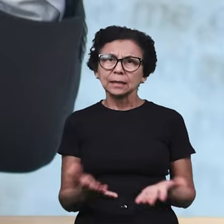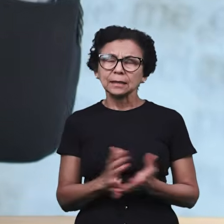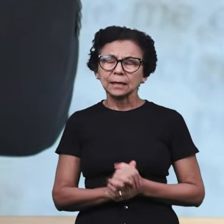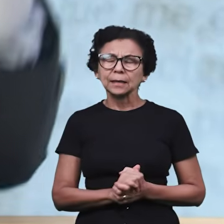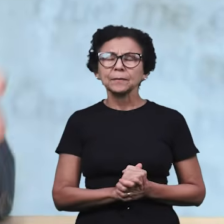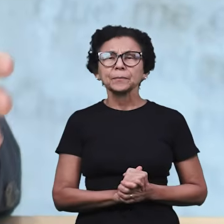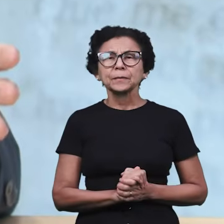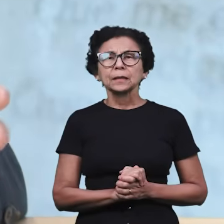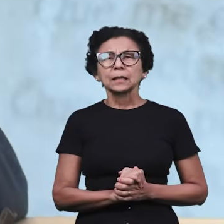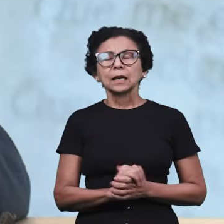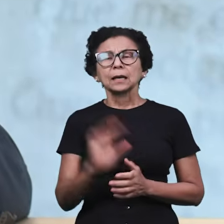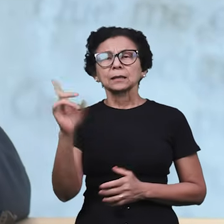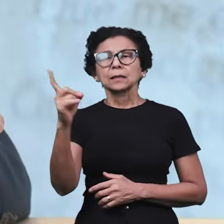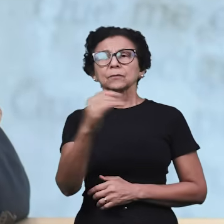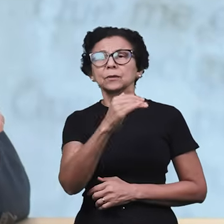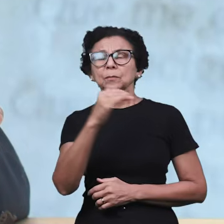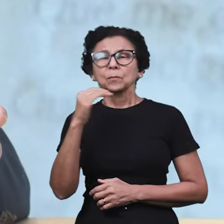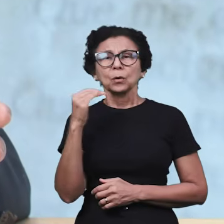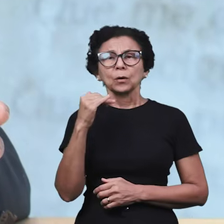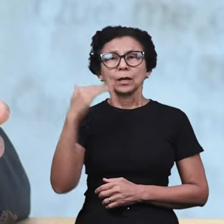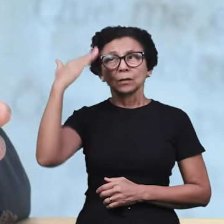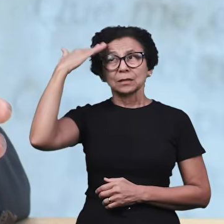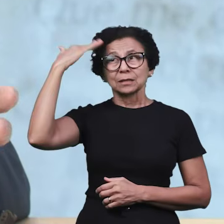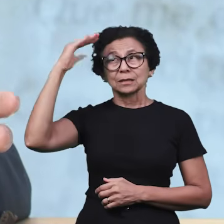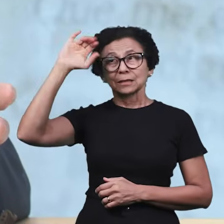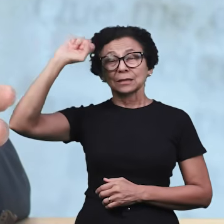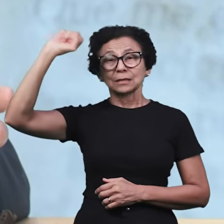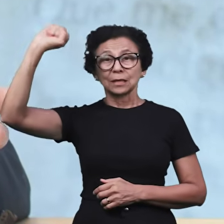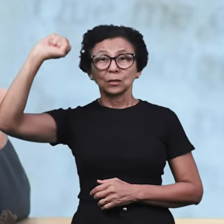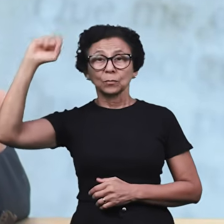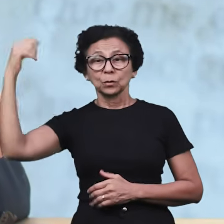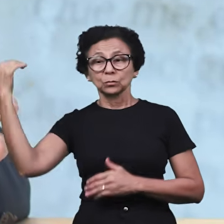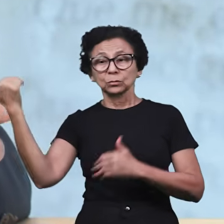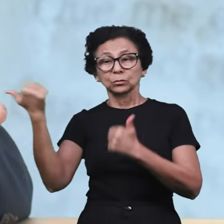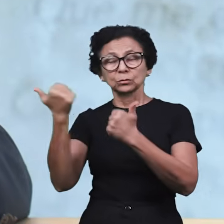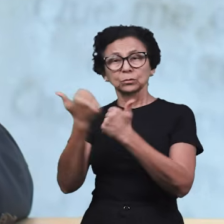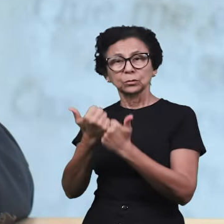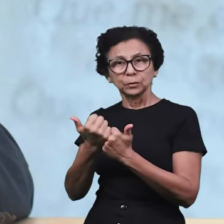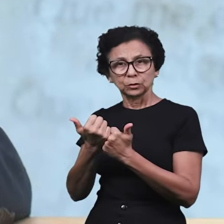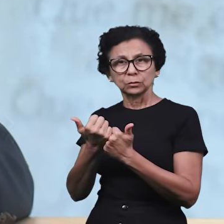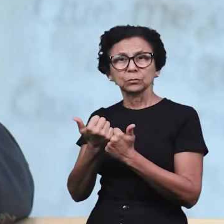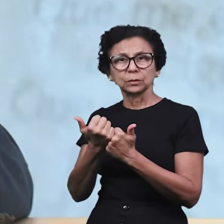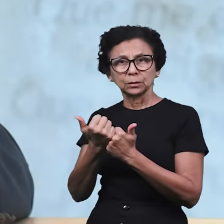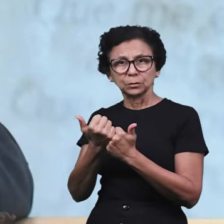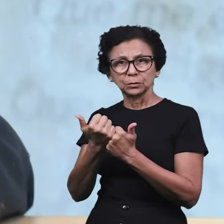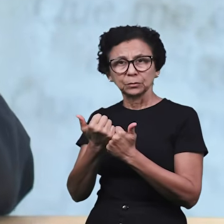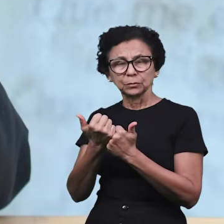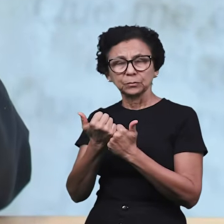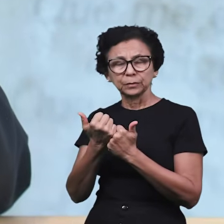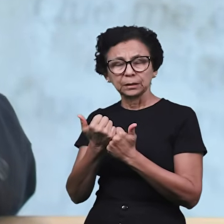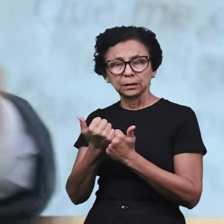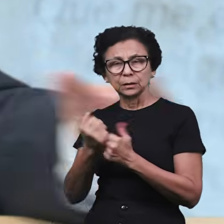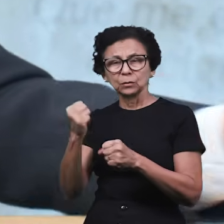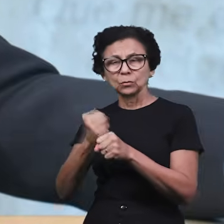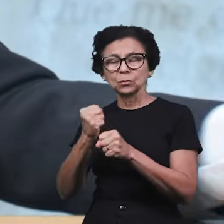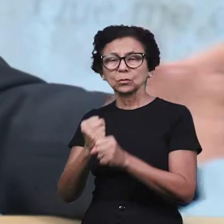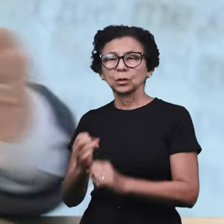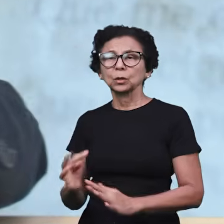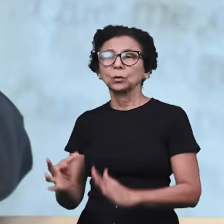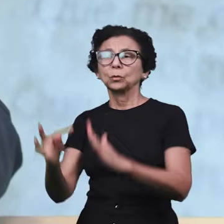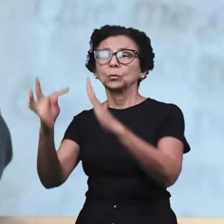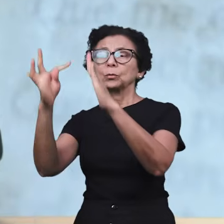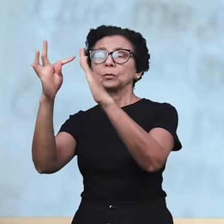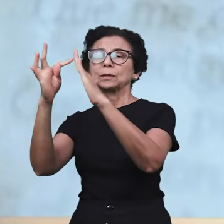Salomão estabeleceu com um templo espiritual de adoração ao Senhor, Roboão, numa só opinião, destrói tudo